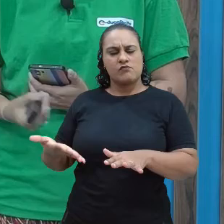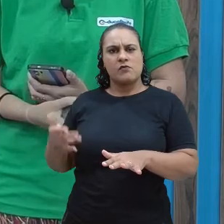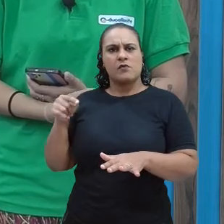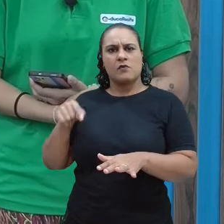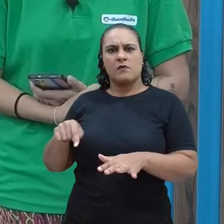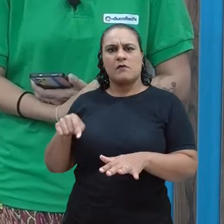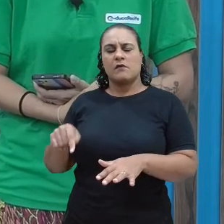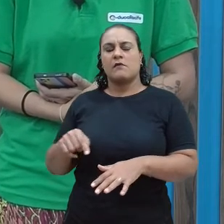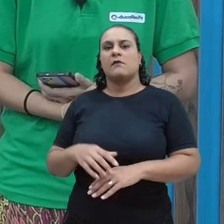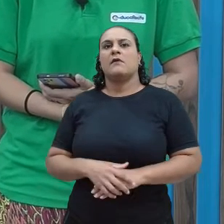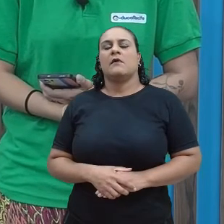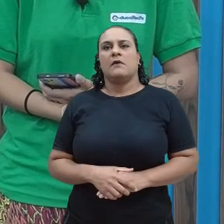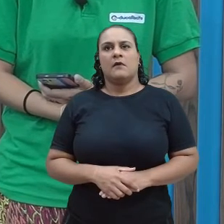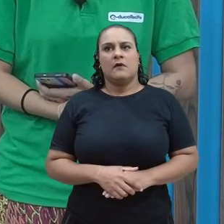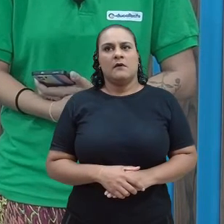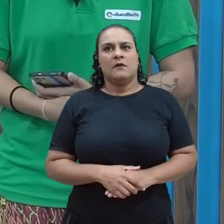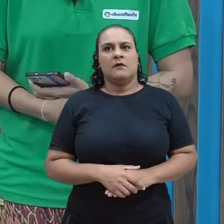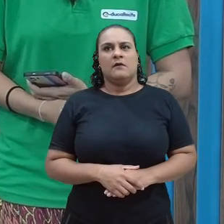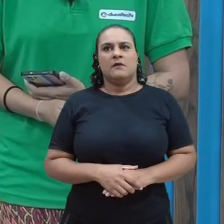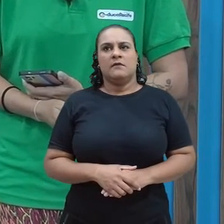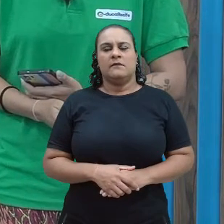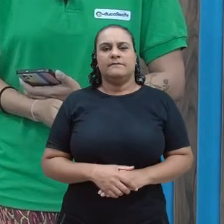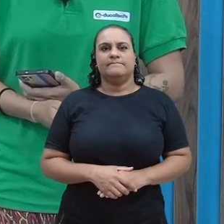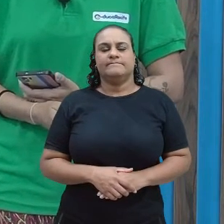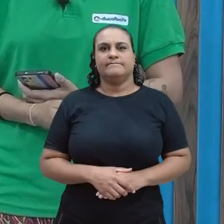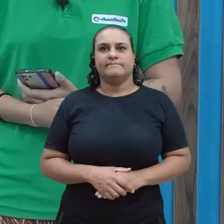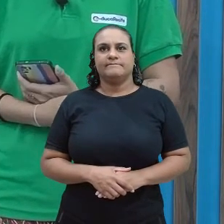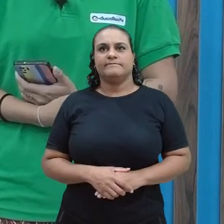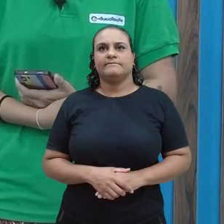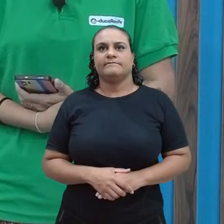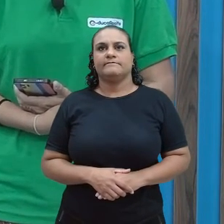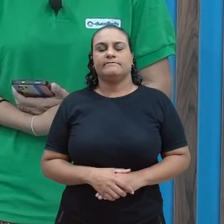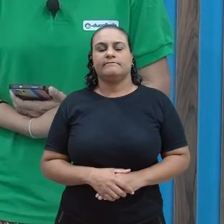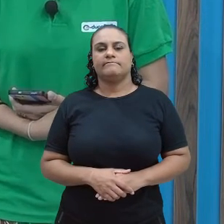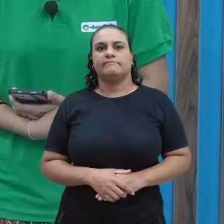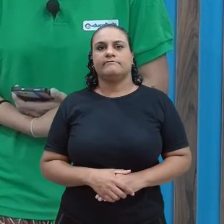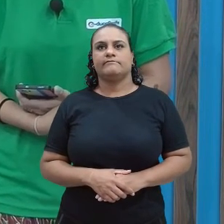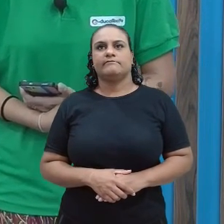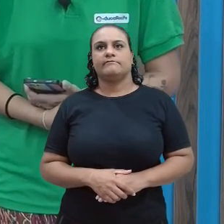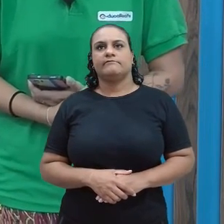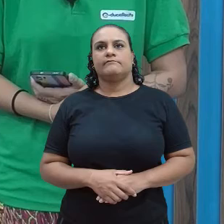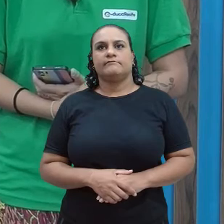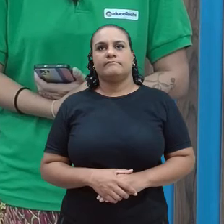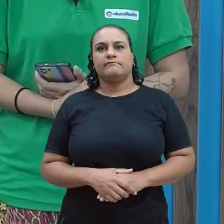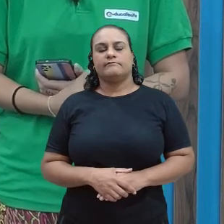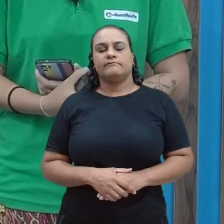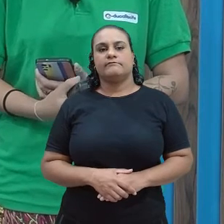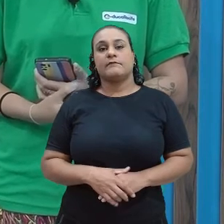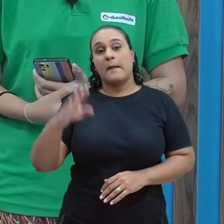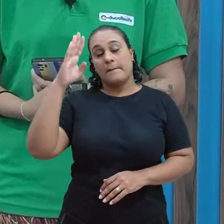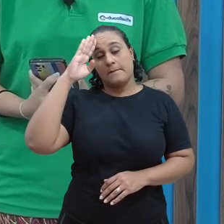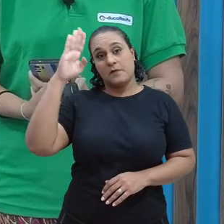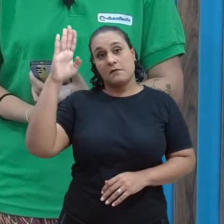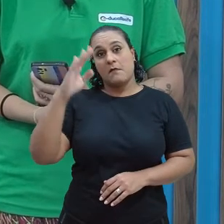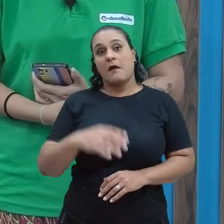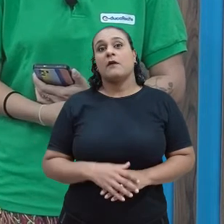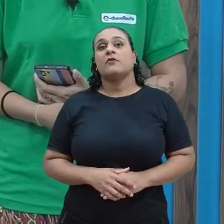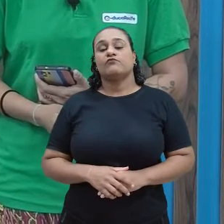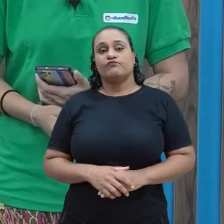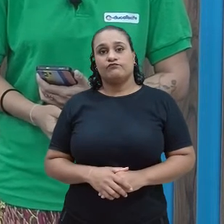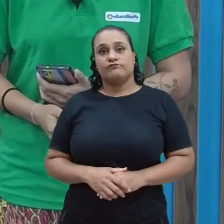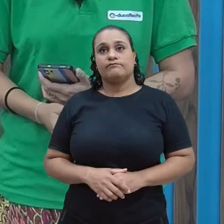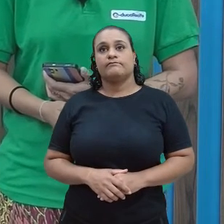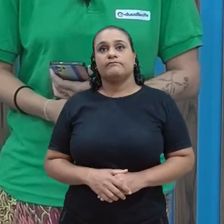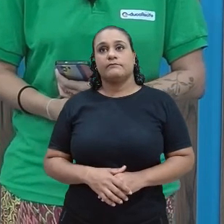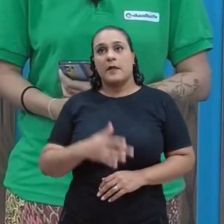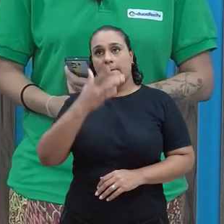excluídos, né, dessas questões. Então, justamente isso. Bom, as principais vítimas do racismo